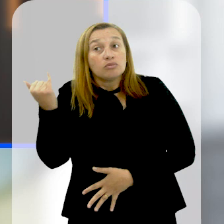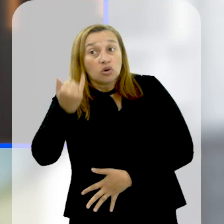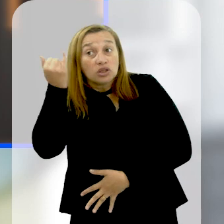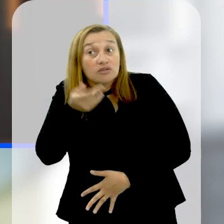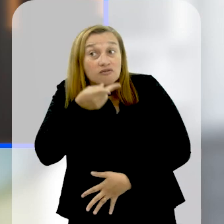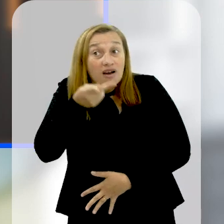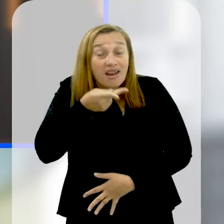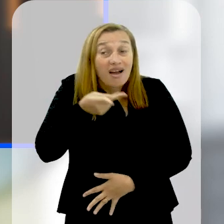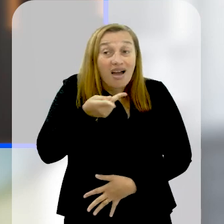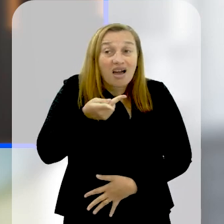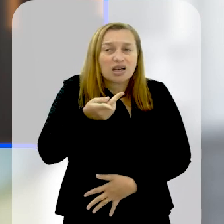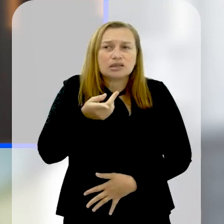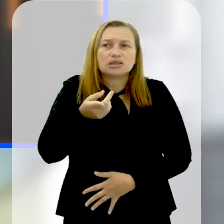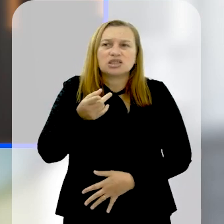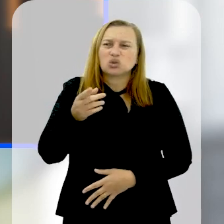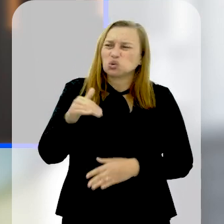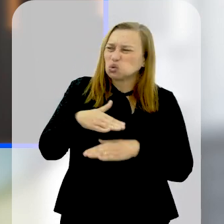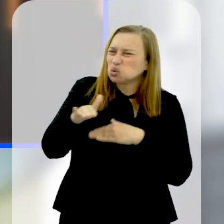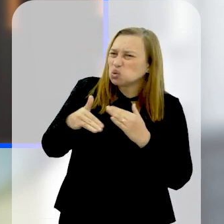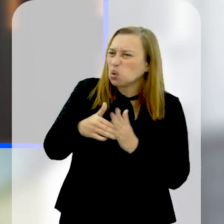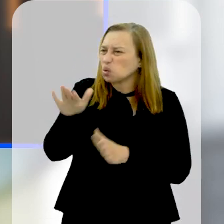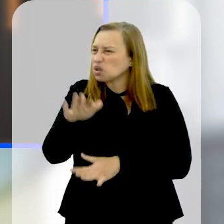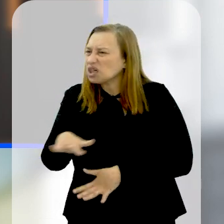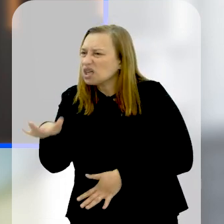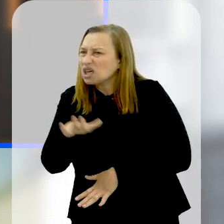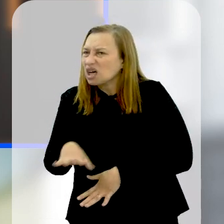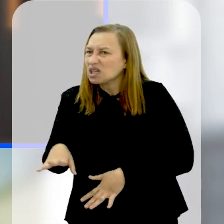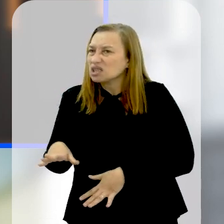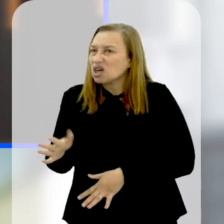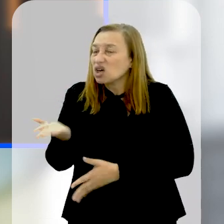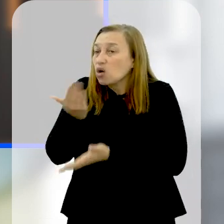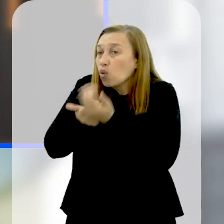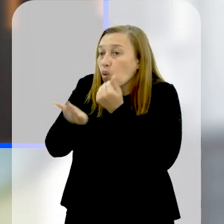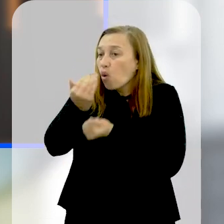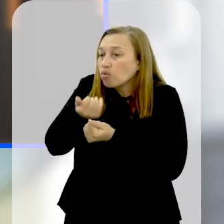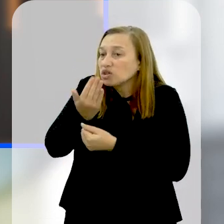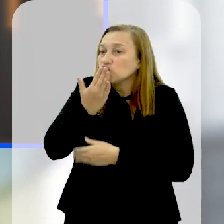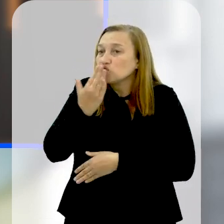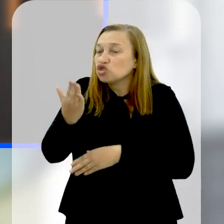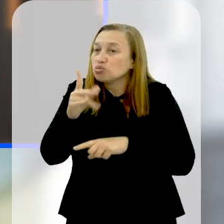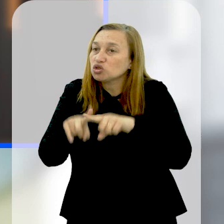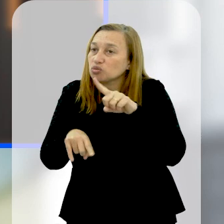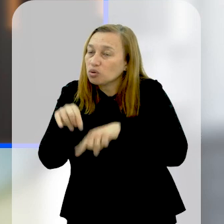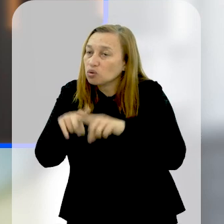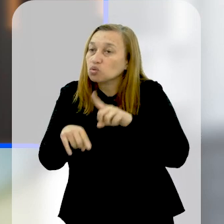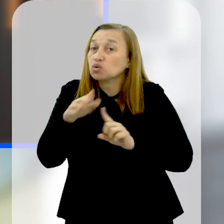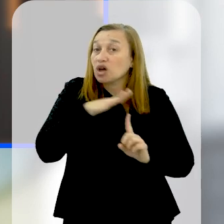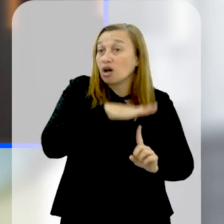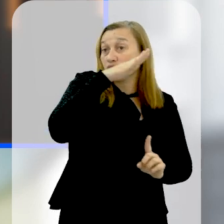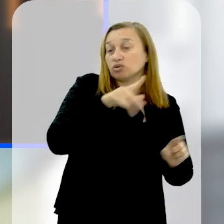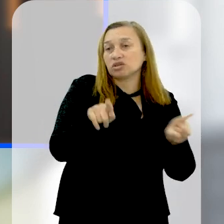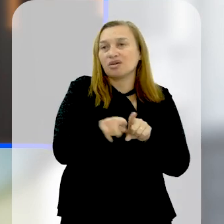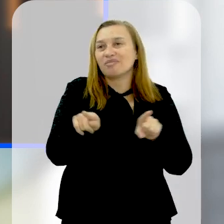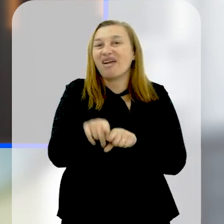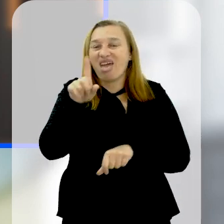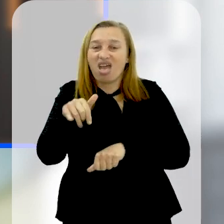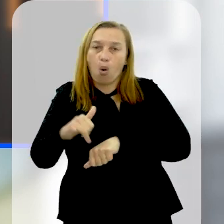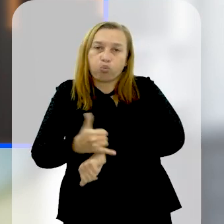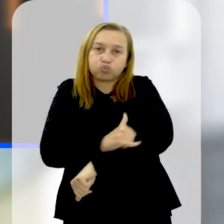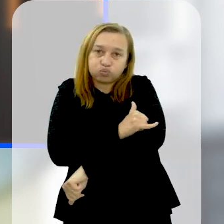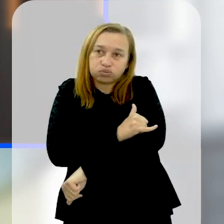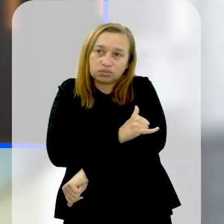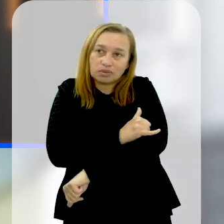seja interessante dizer que nem toda criança que consome esse tipo de produto, e adulto também,